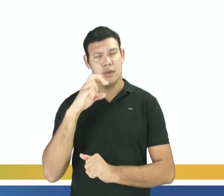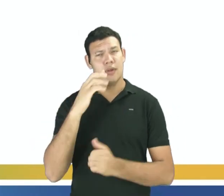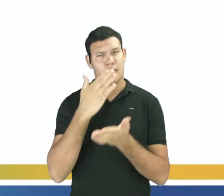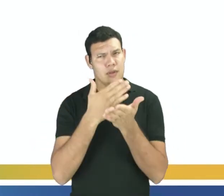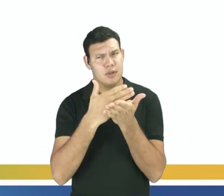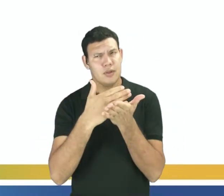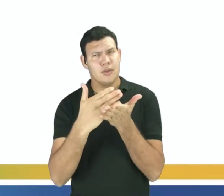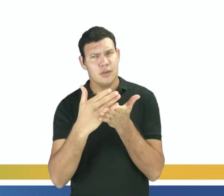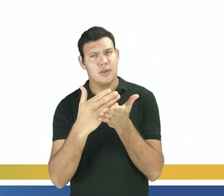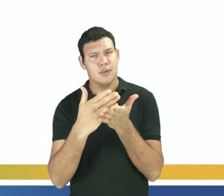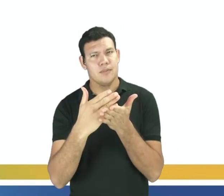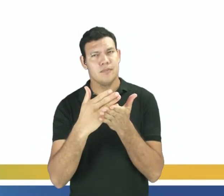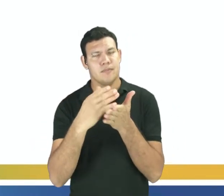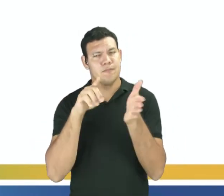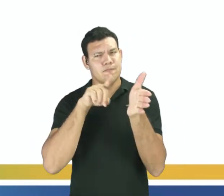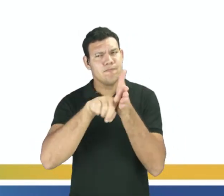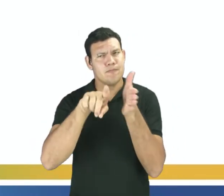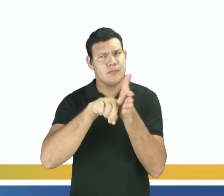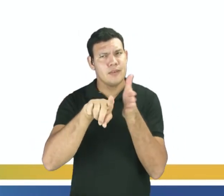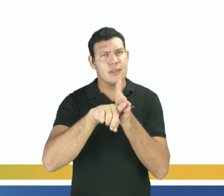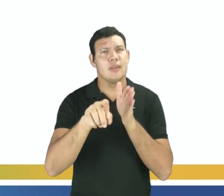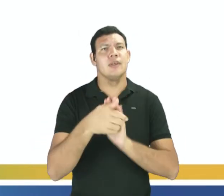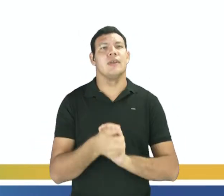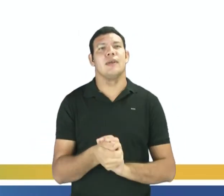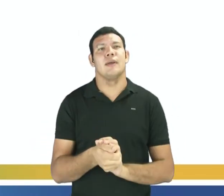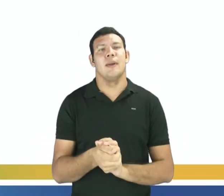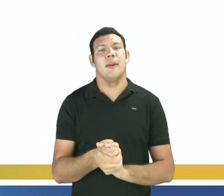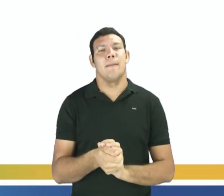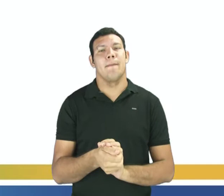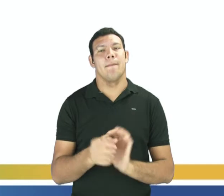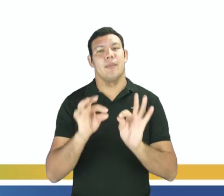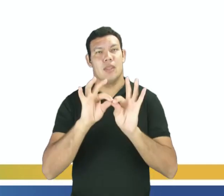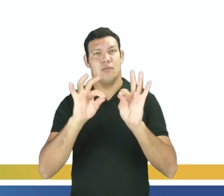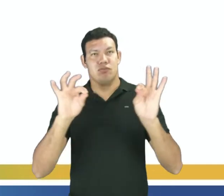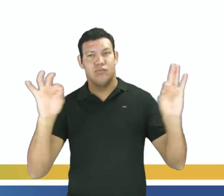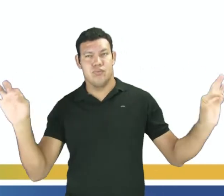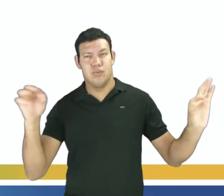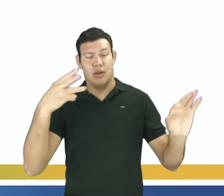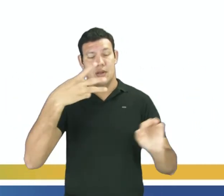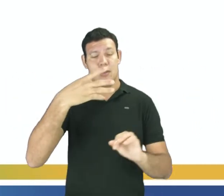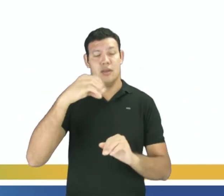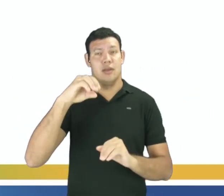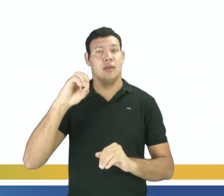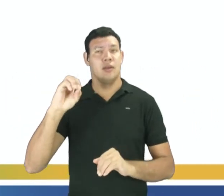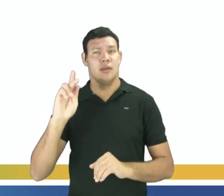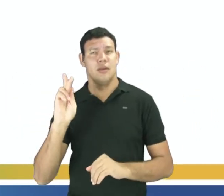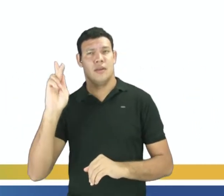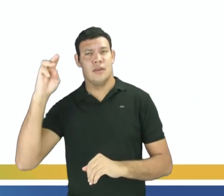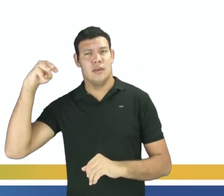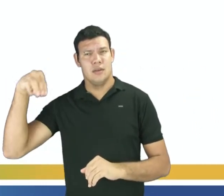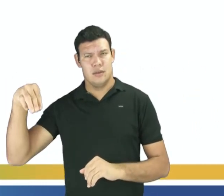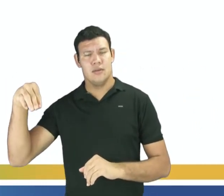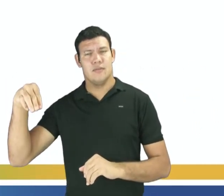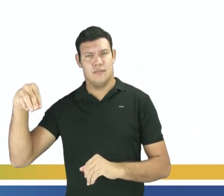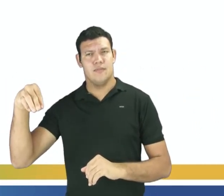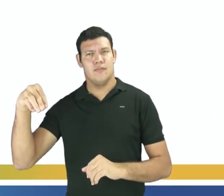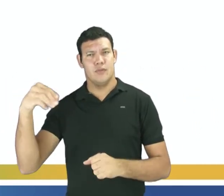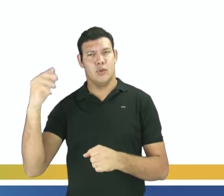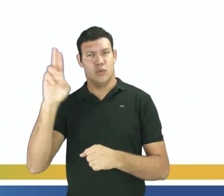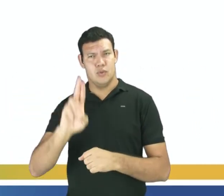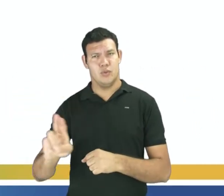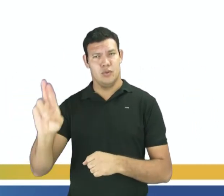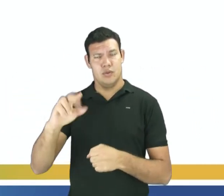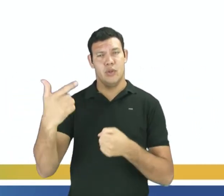questão é quando ele diz: para percorrer 300 quilômetros, um carro gastou 30 litros. Então, será que eu tenho